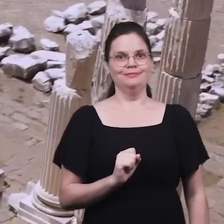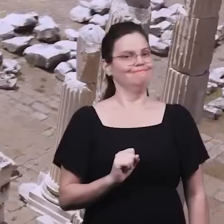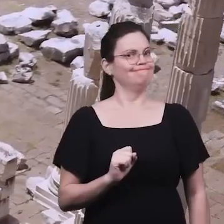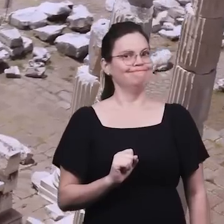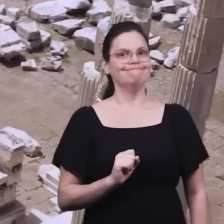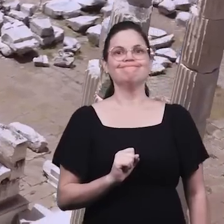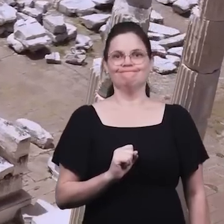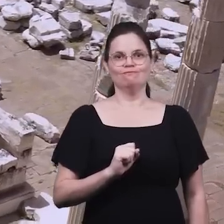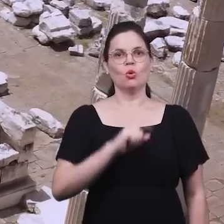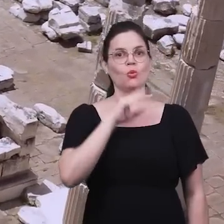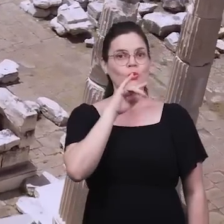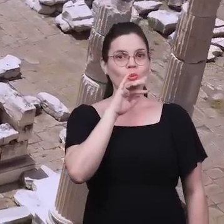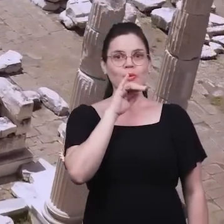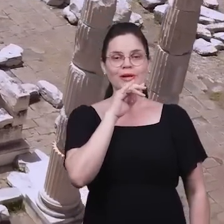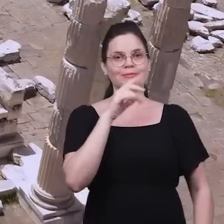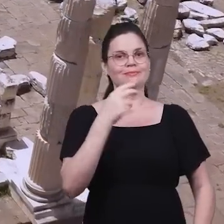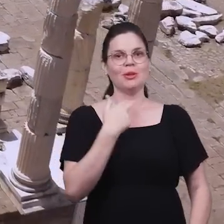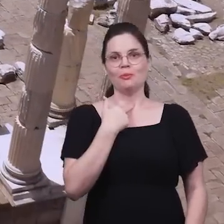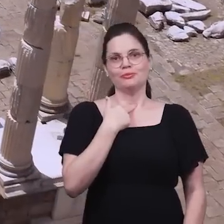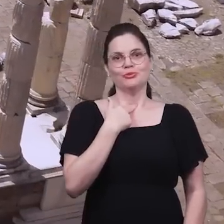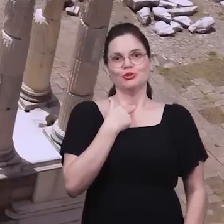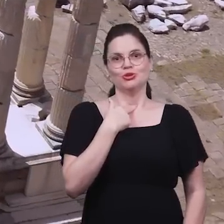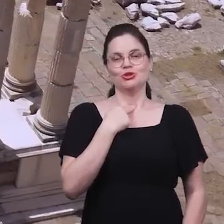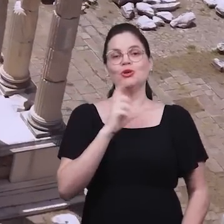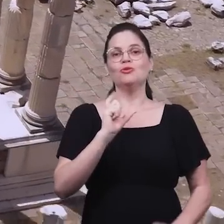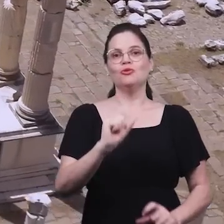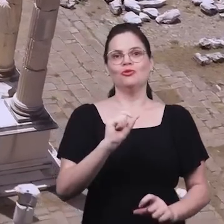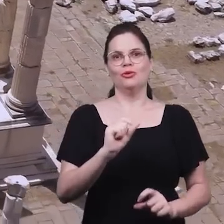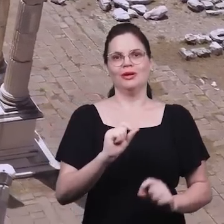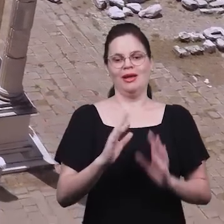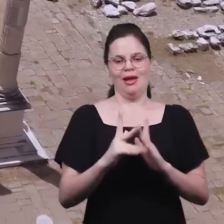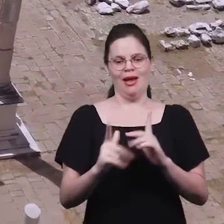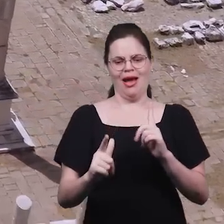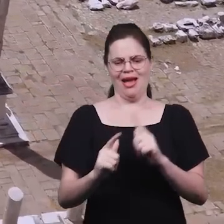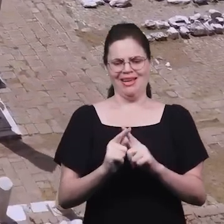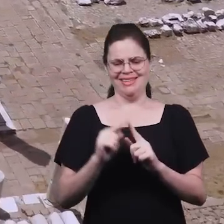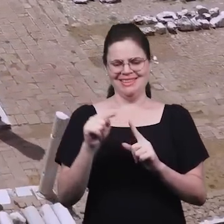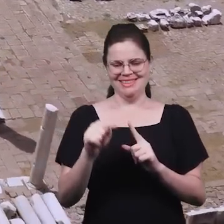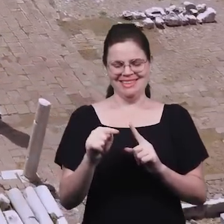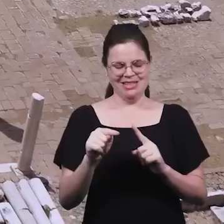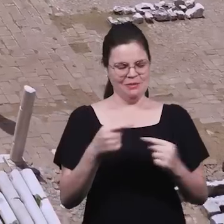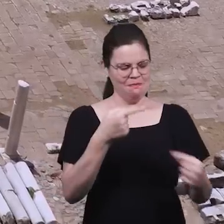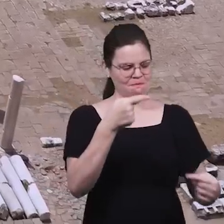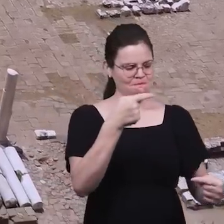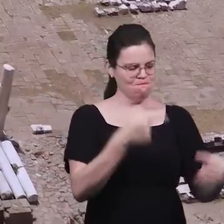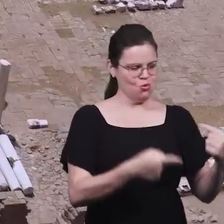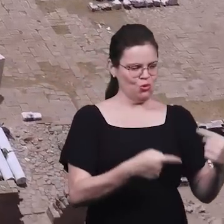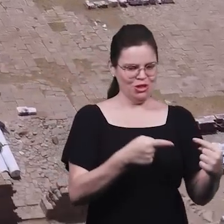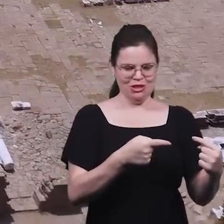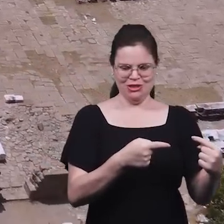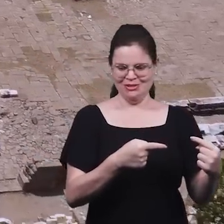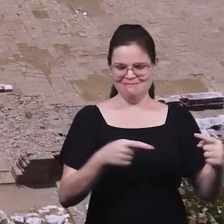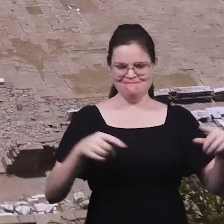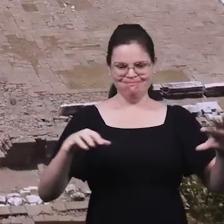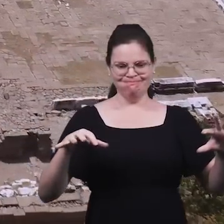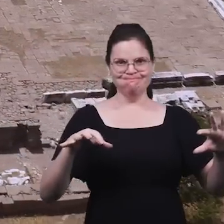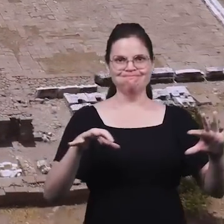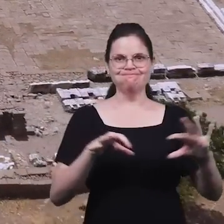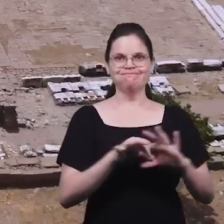ter acontecido. Foi a igreja, de fato, se casou com o